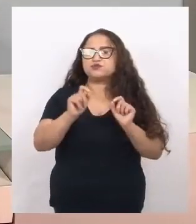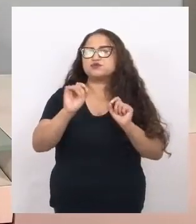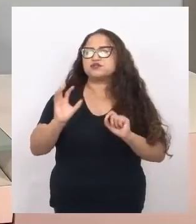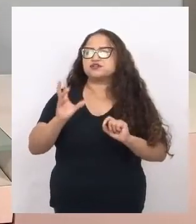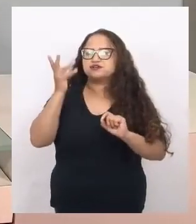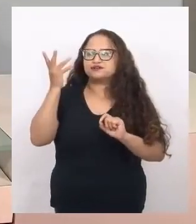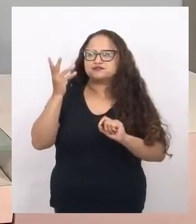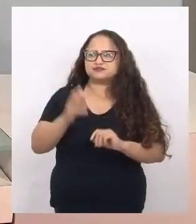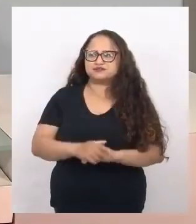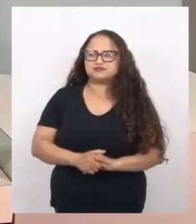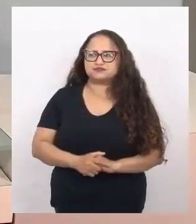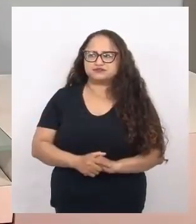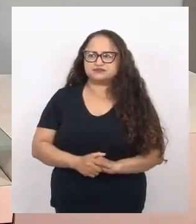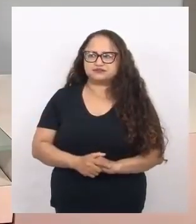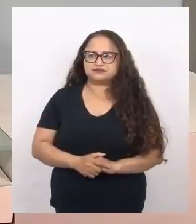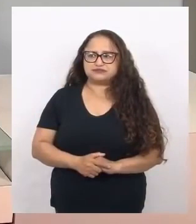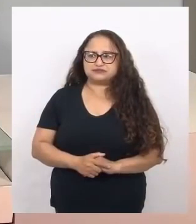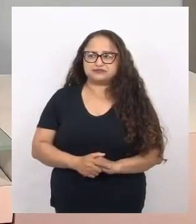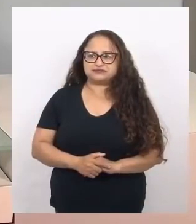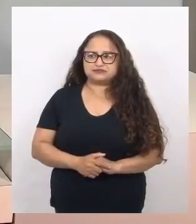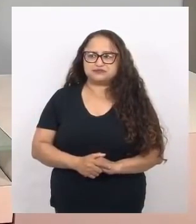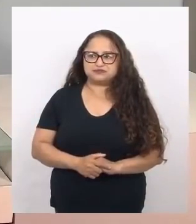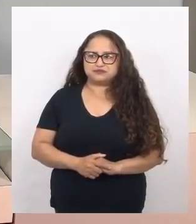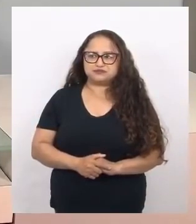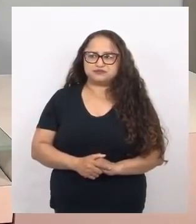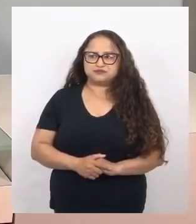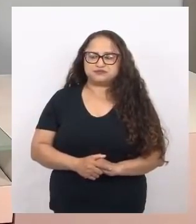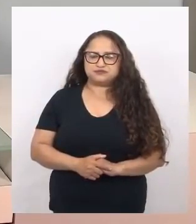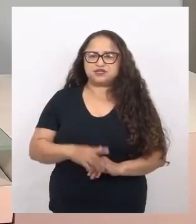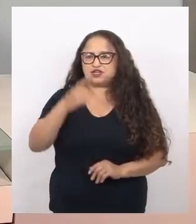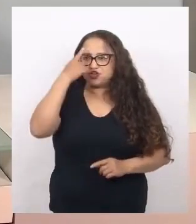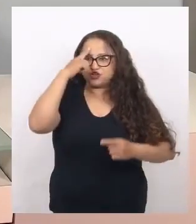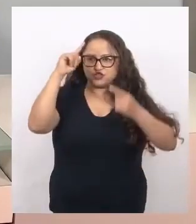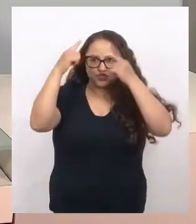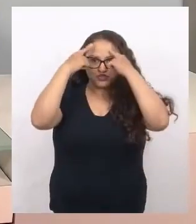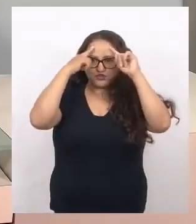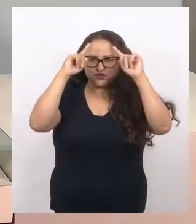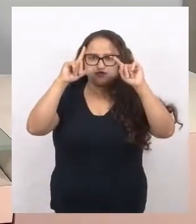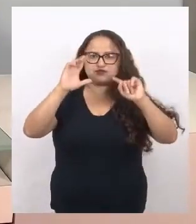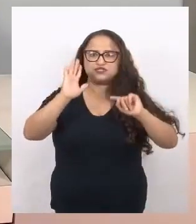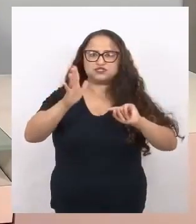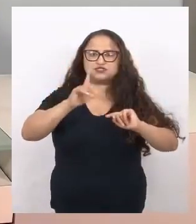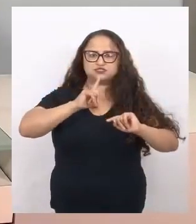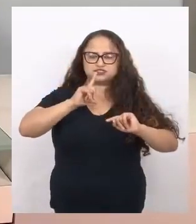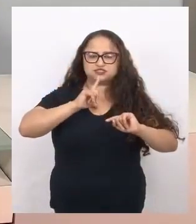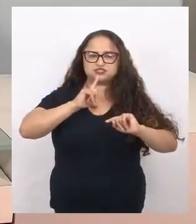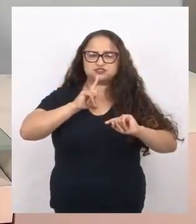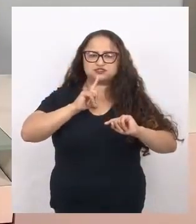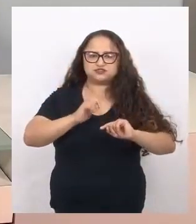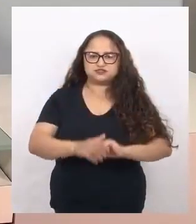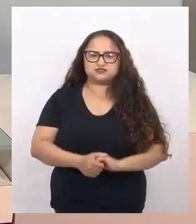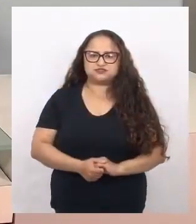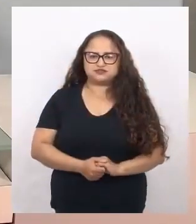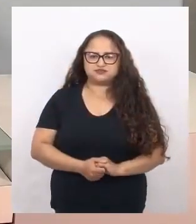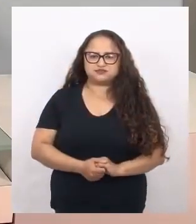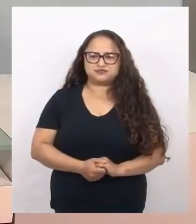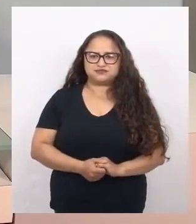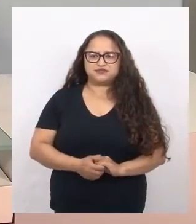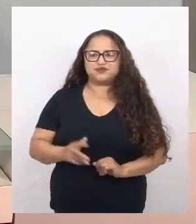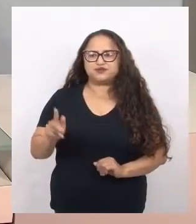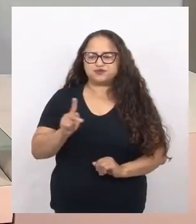nessa semana. E aí, uma dúvida que eu já tinha te mandado, Thaís, que é em relação ao